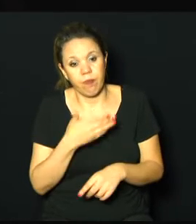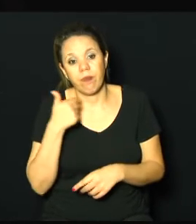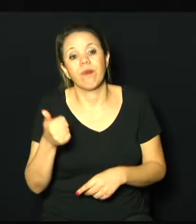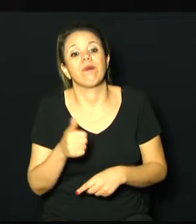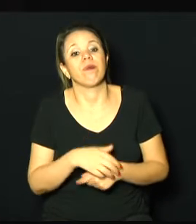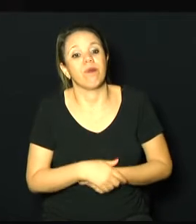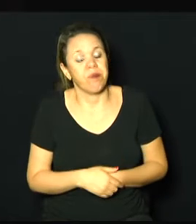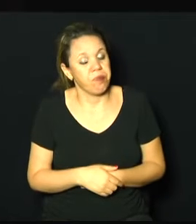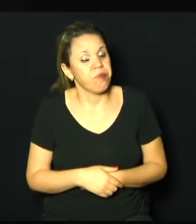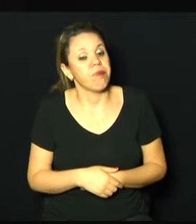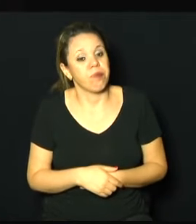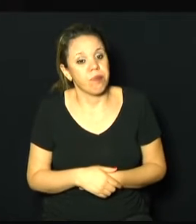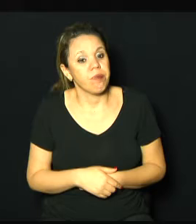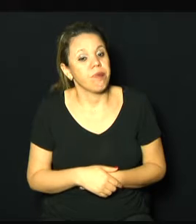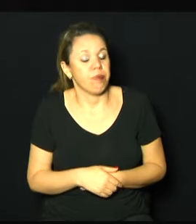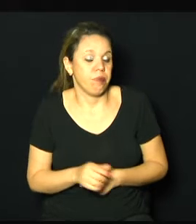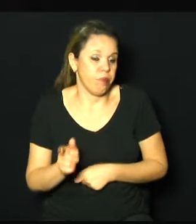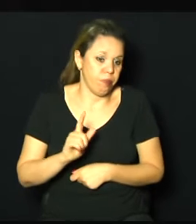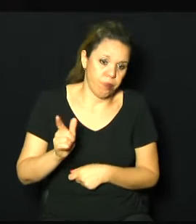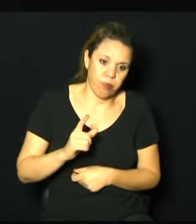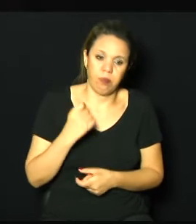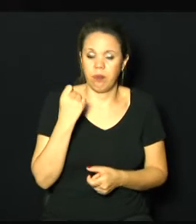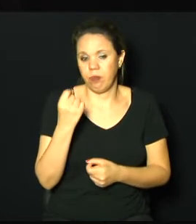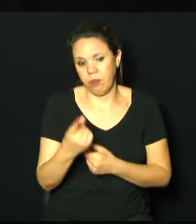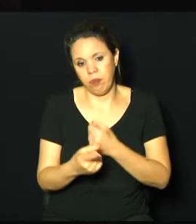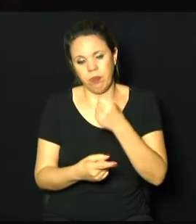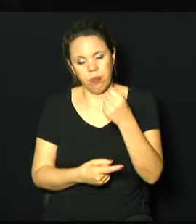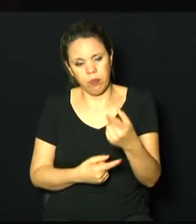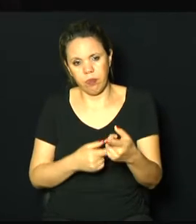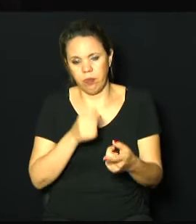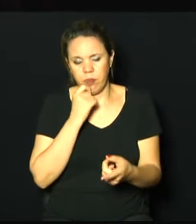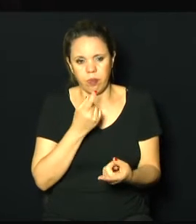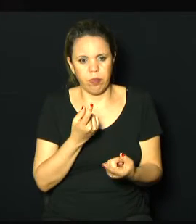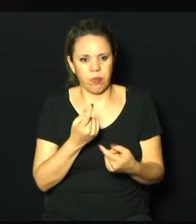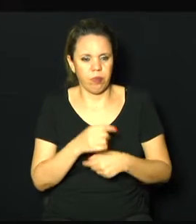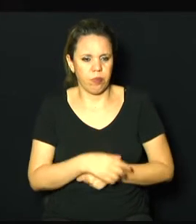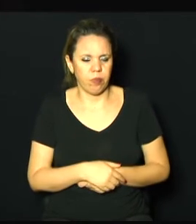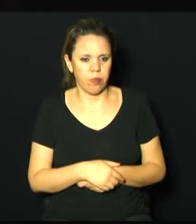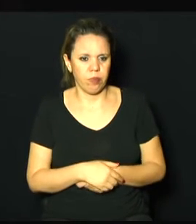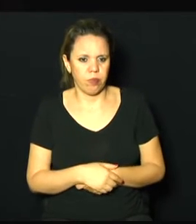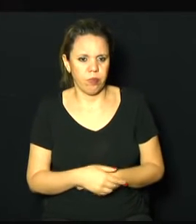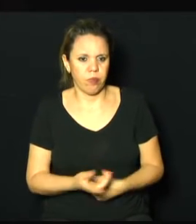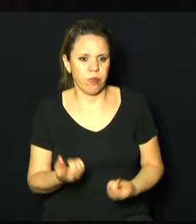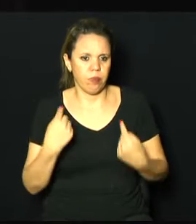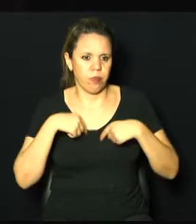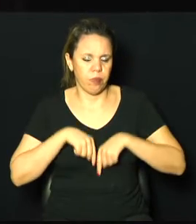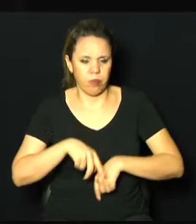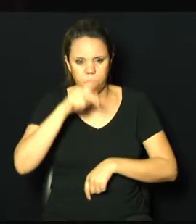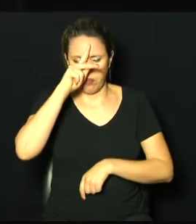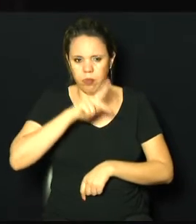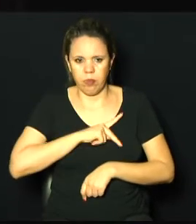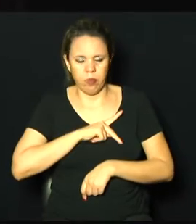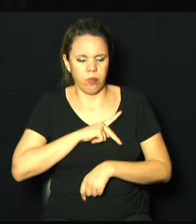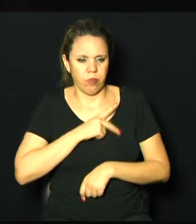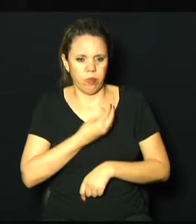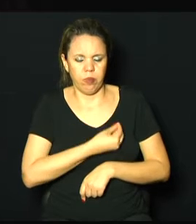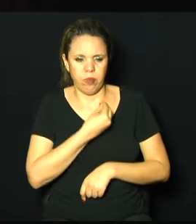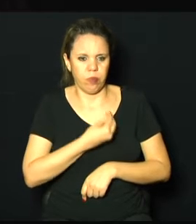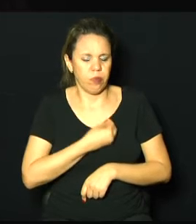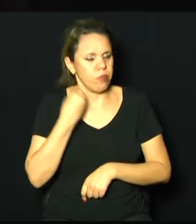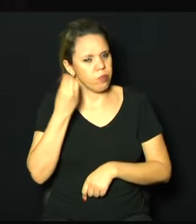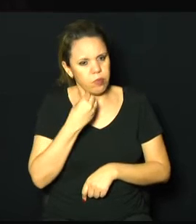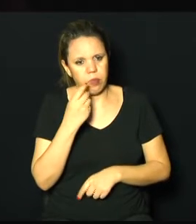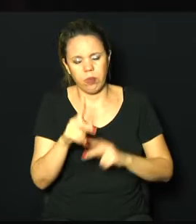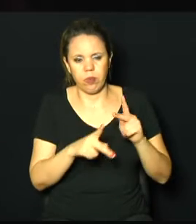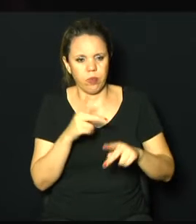melhores, né? É claro que algumas coisas tá dentro do seu próprio eu, do seu contexto, que algumas